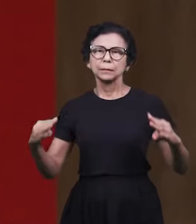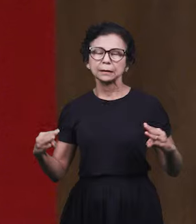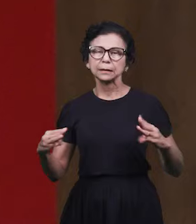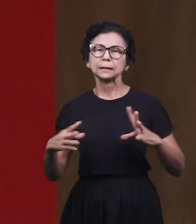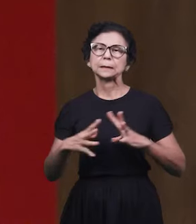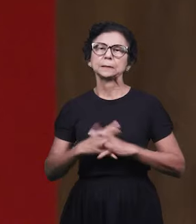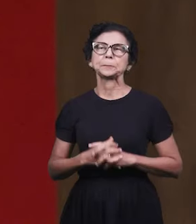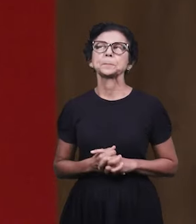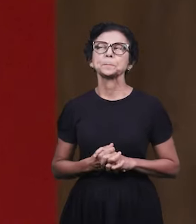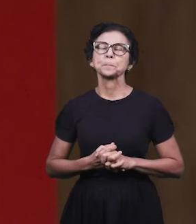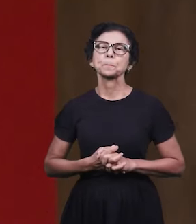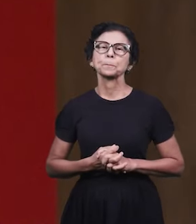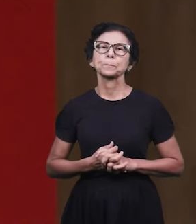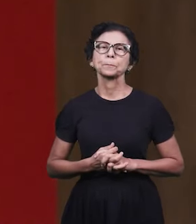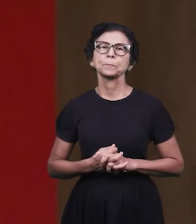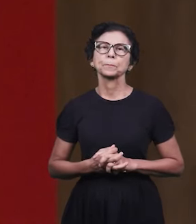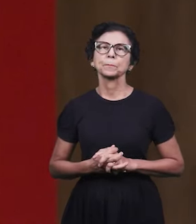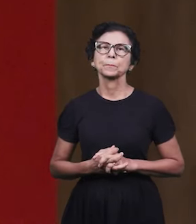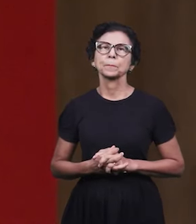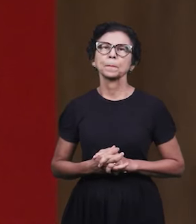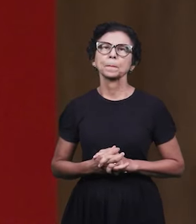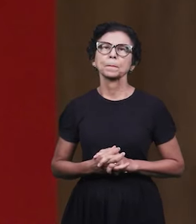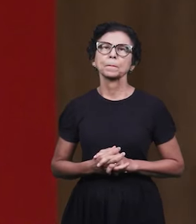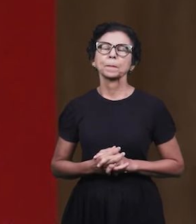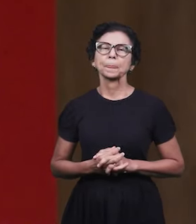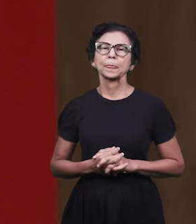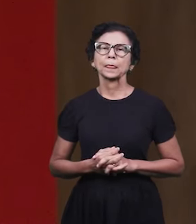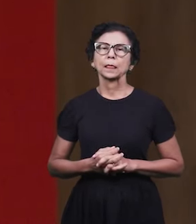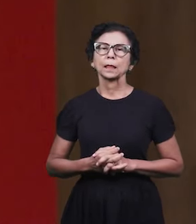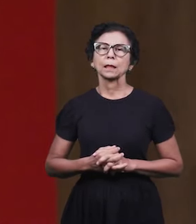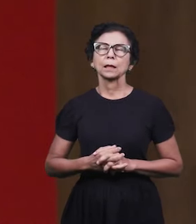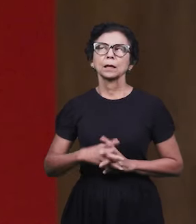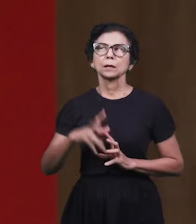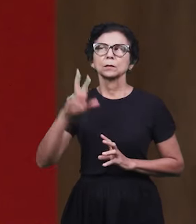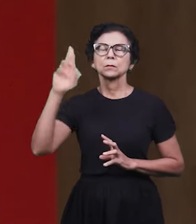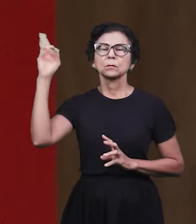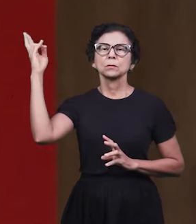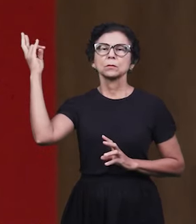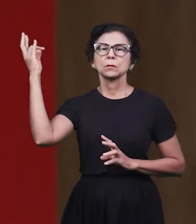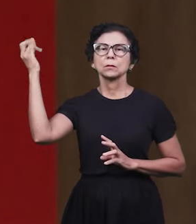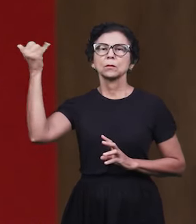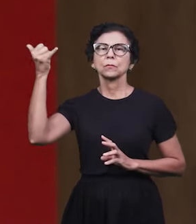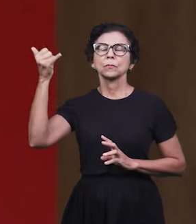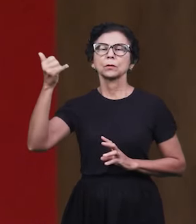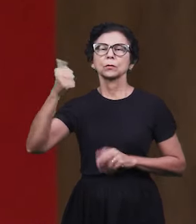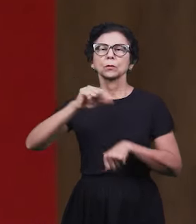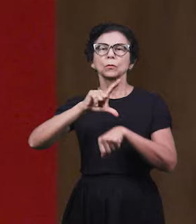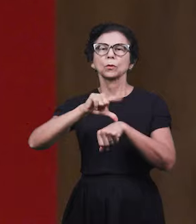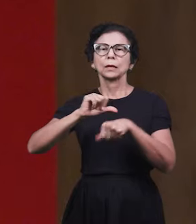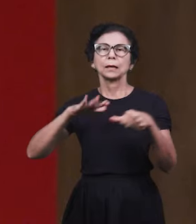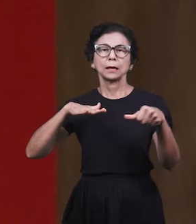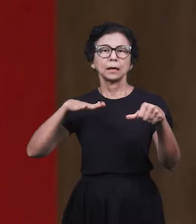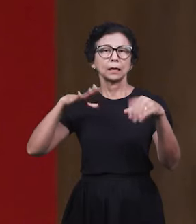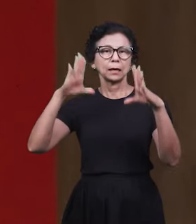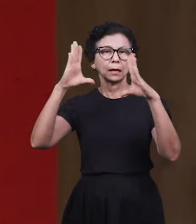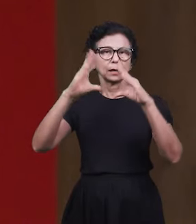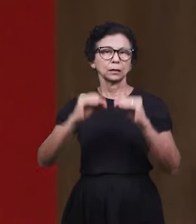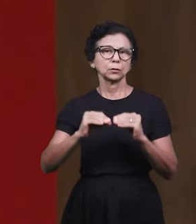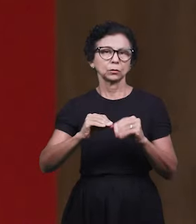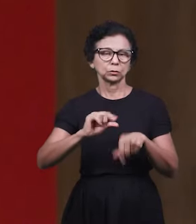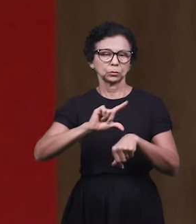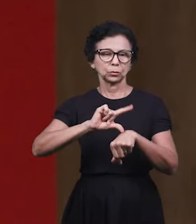eu quero, como diz assim, o horário 10 horas da noite. Eu não